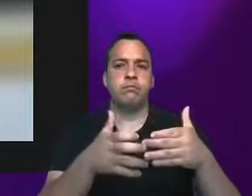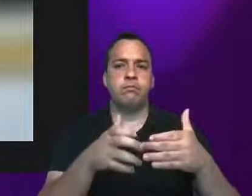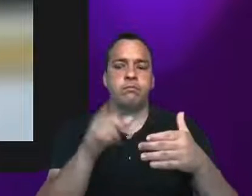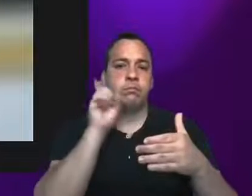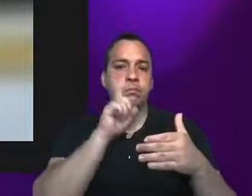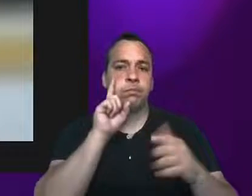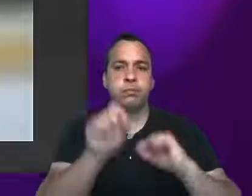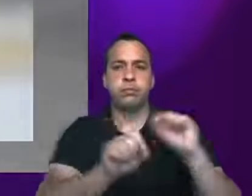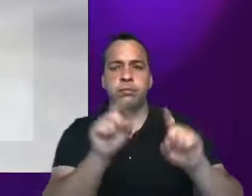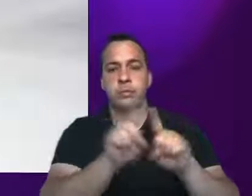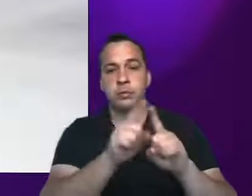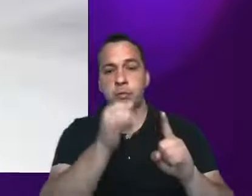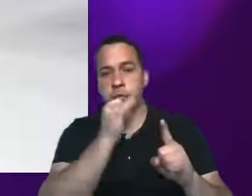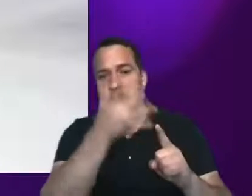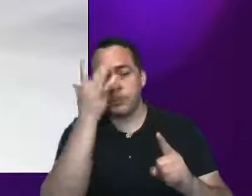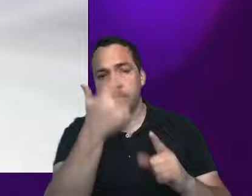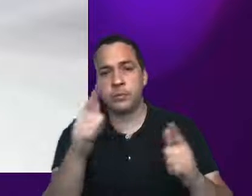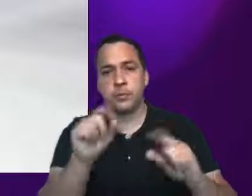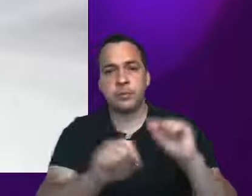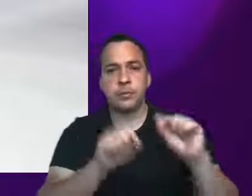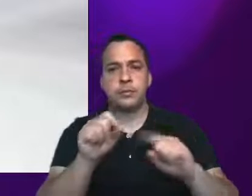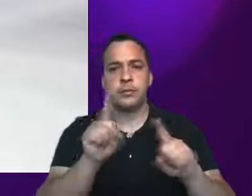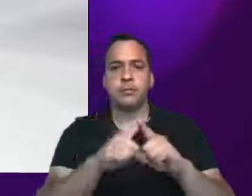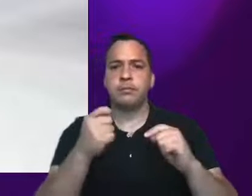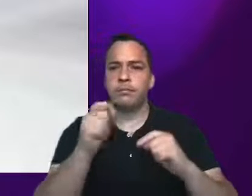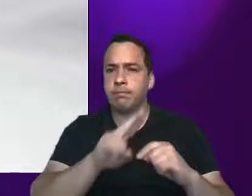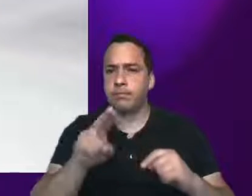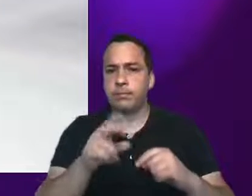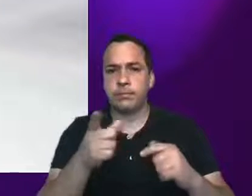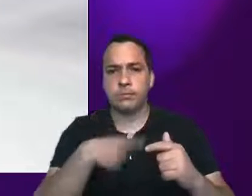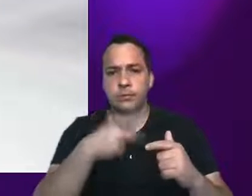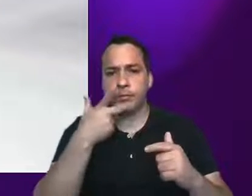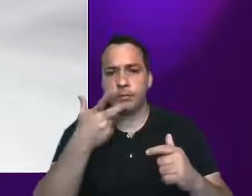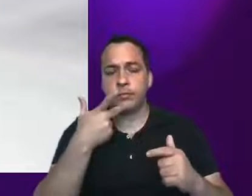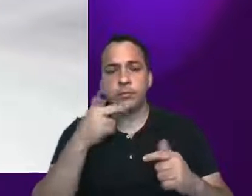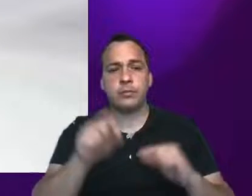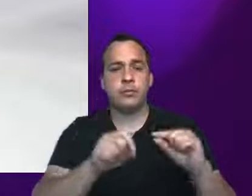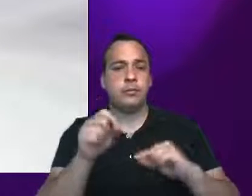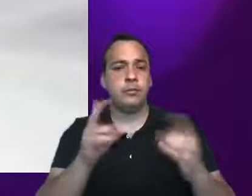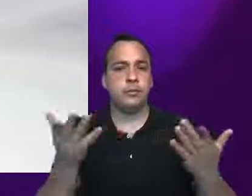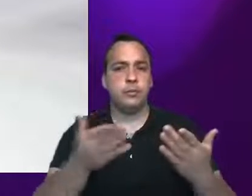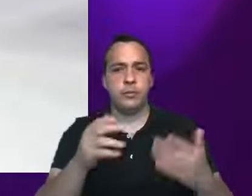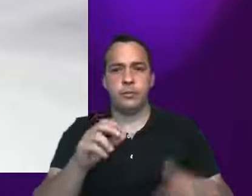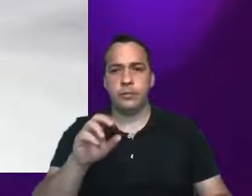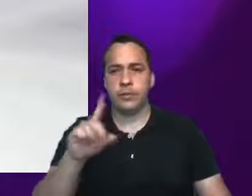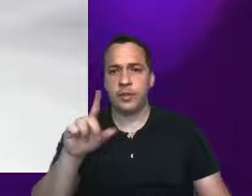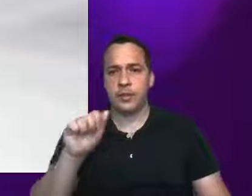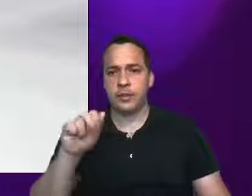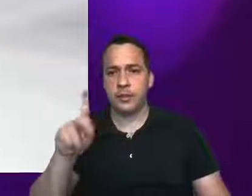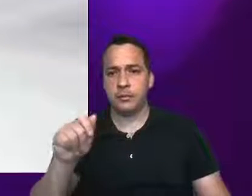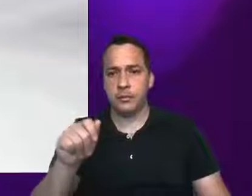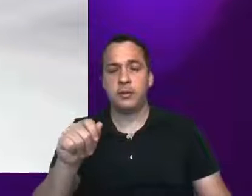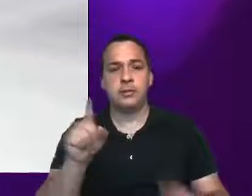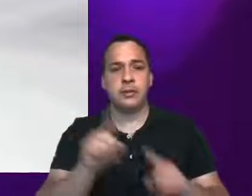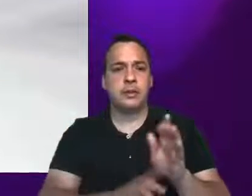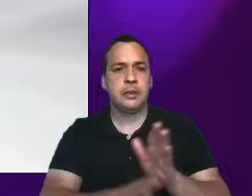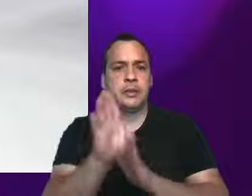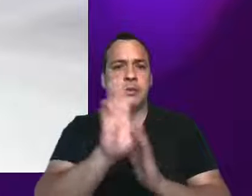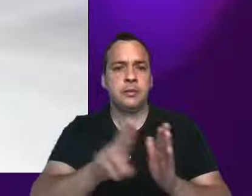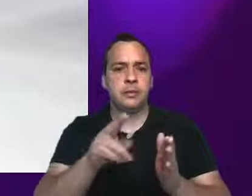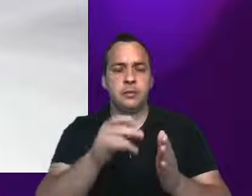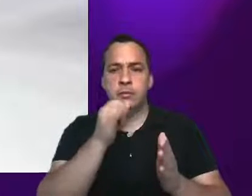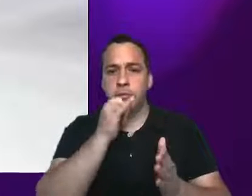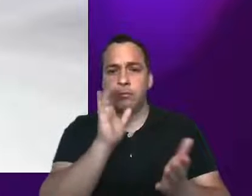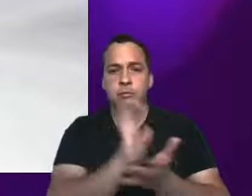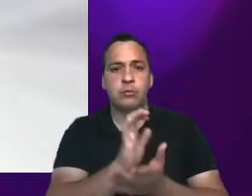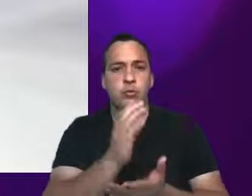pacientes que não têm proteinúria têm que usar, e o pessoal está brincando que a DAPA é a estatina agora do nefrologista. E os SGLT2